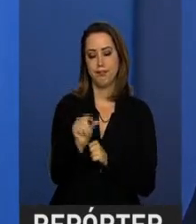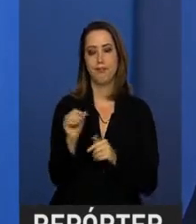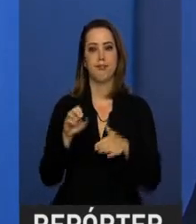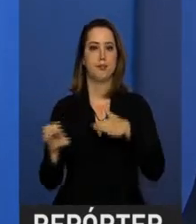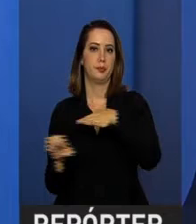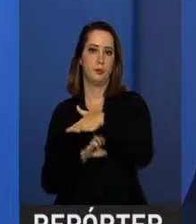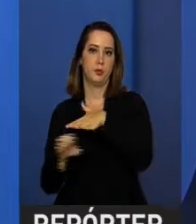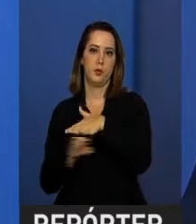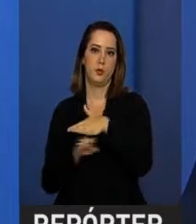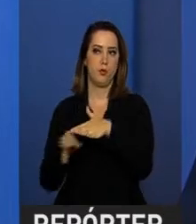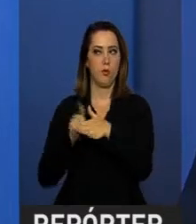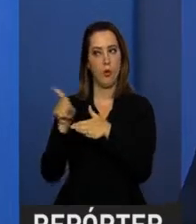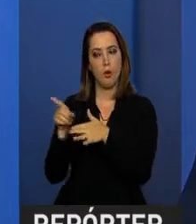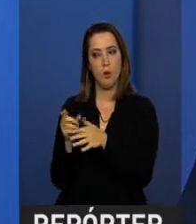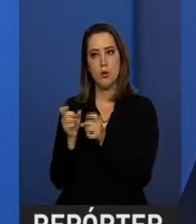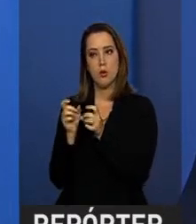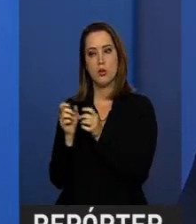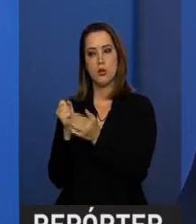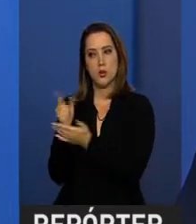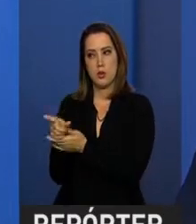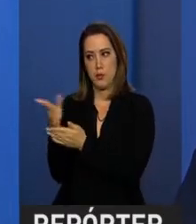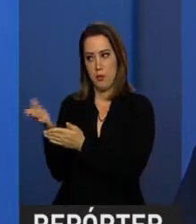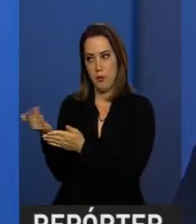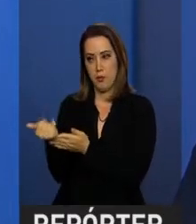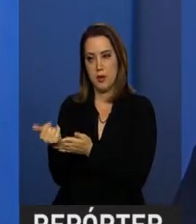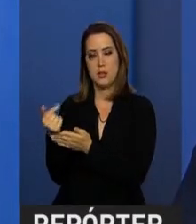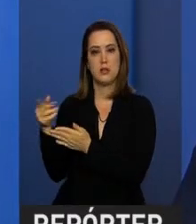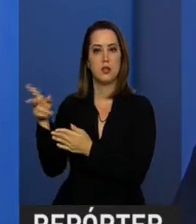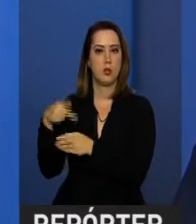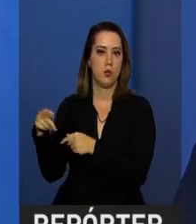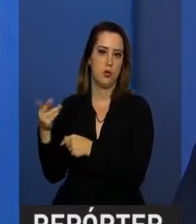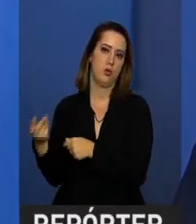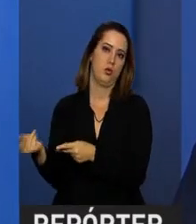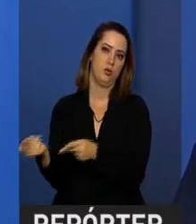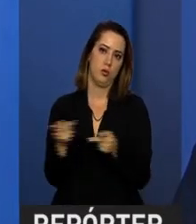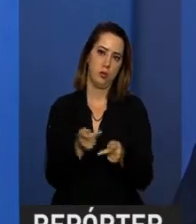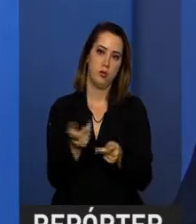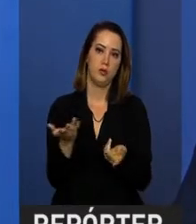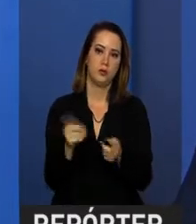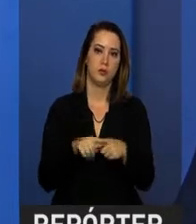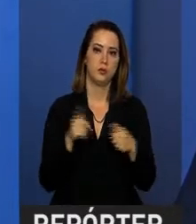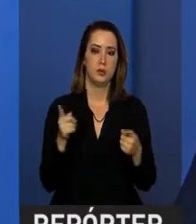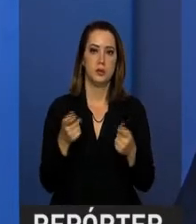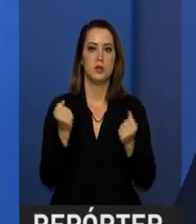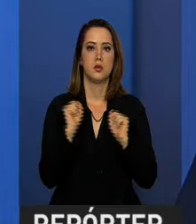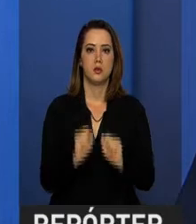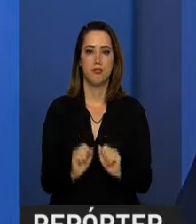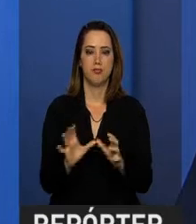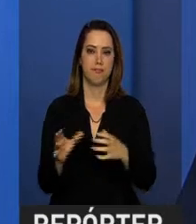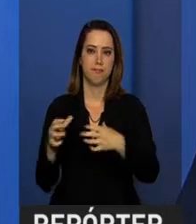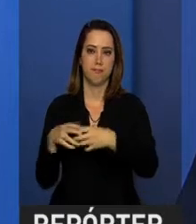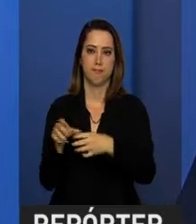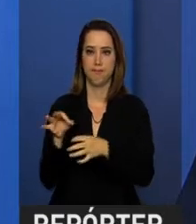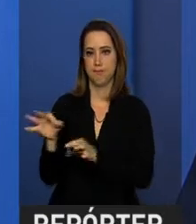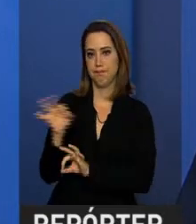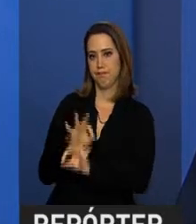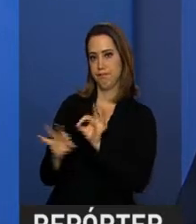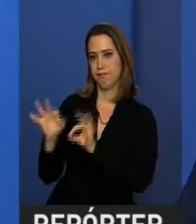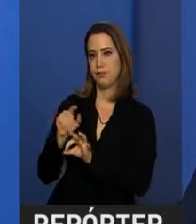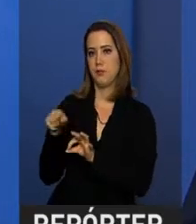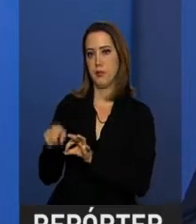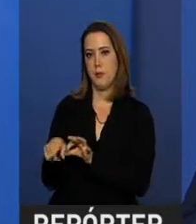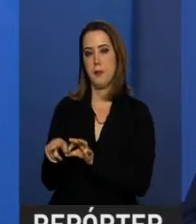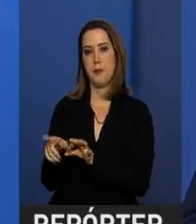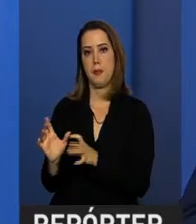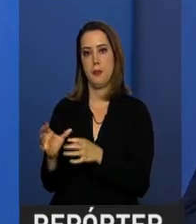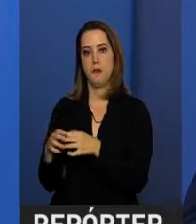por uma uma estrutura muito pequena e que pode controlar também a importação estão